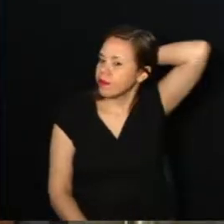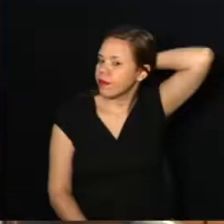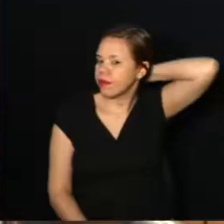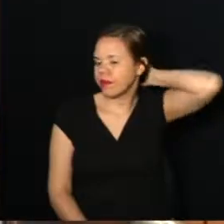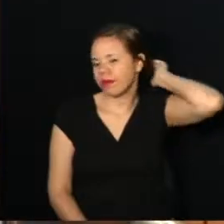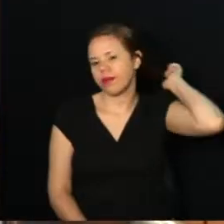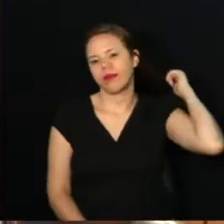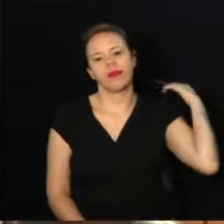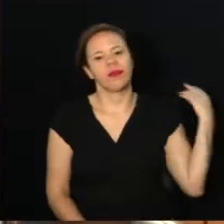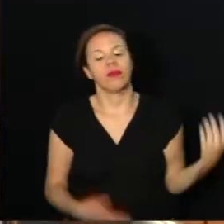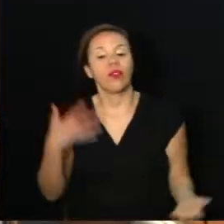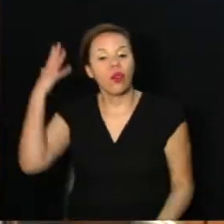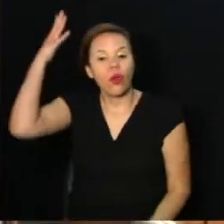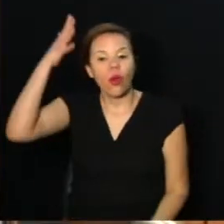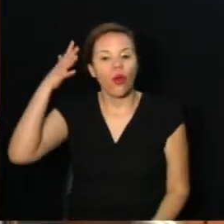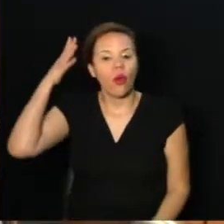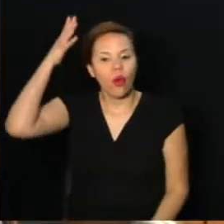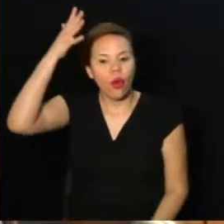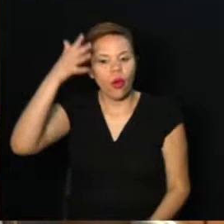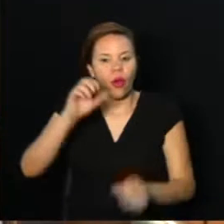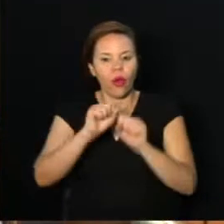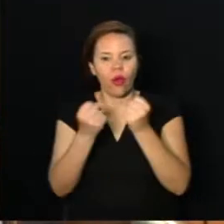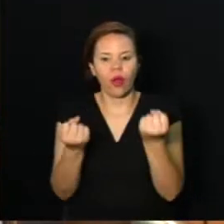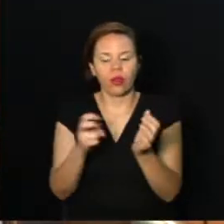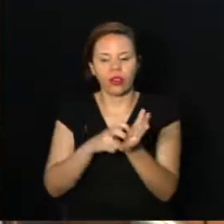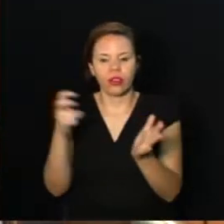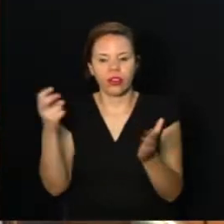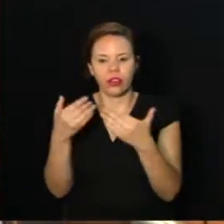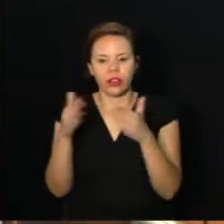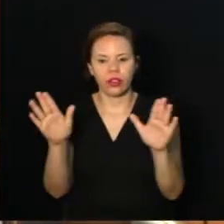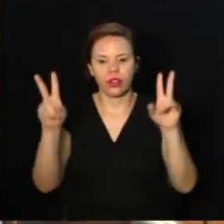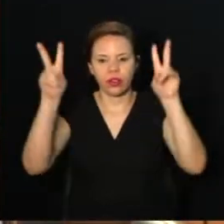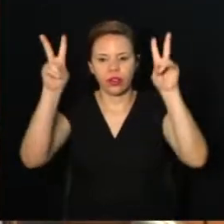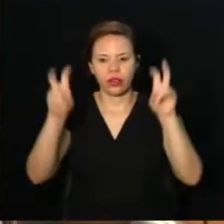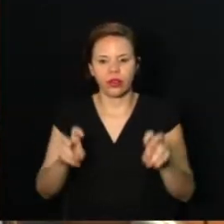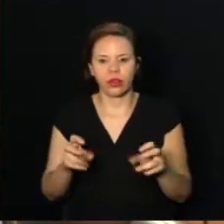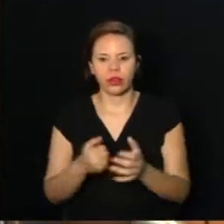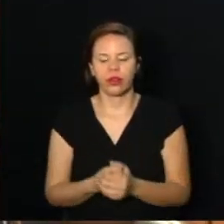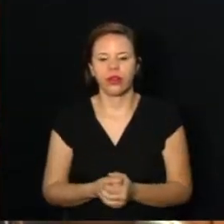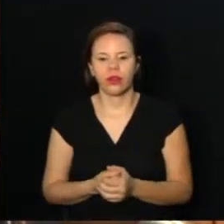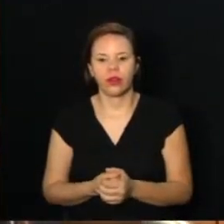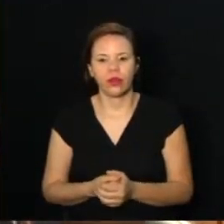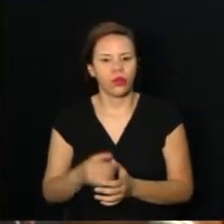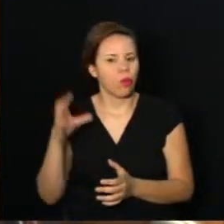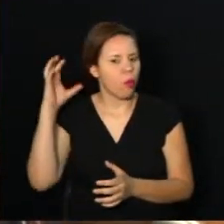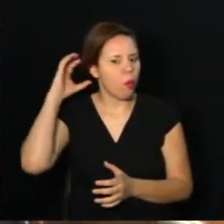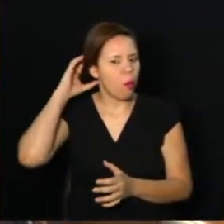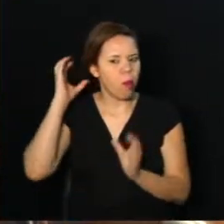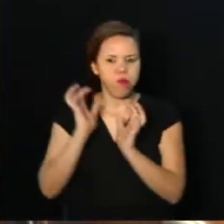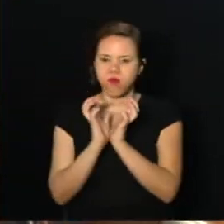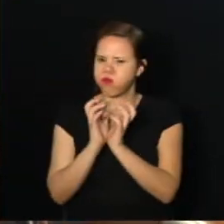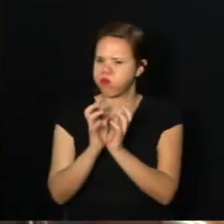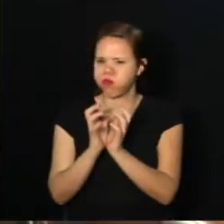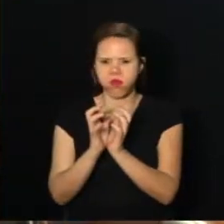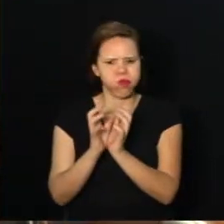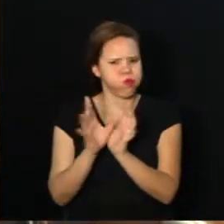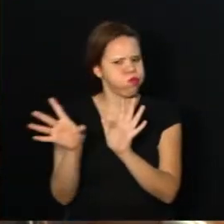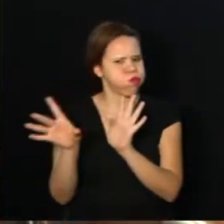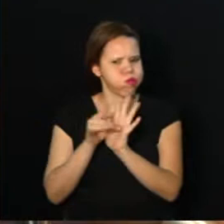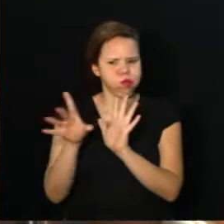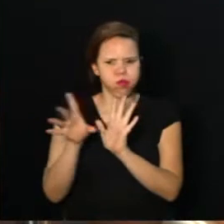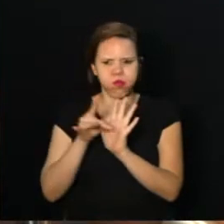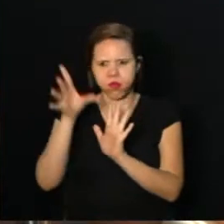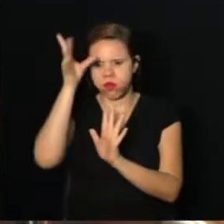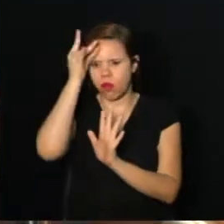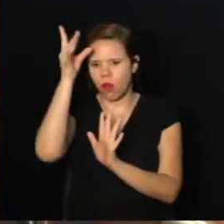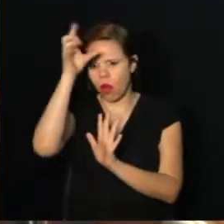A conferência de abertura desta manhã terá como tema o cérebro que não aprende e será ministrada